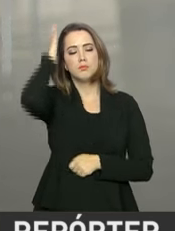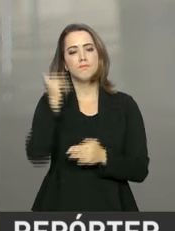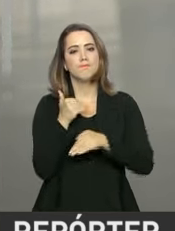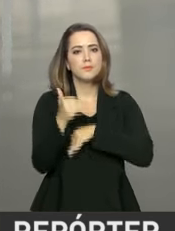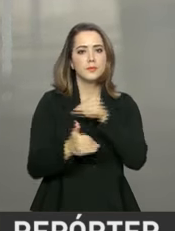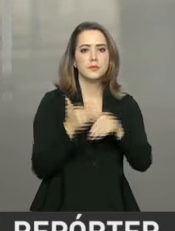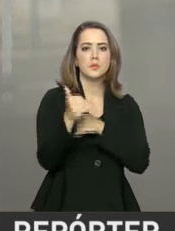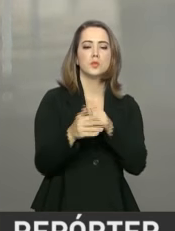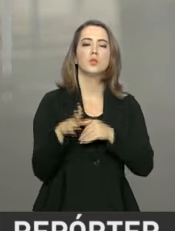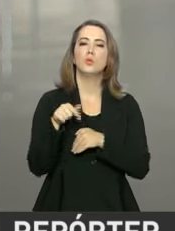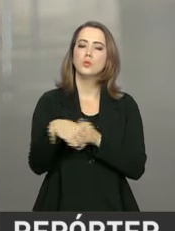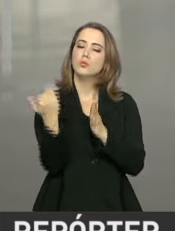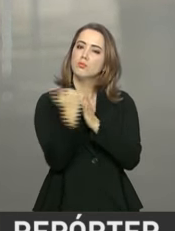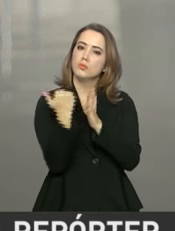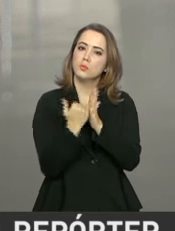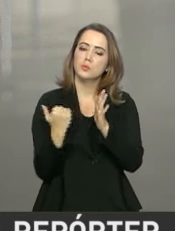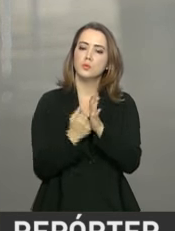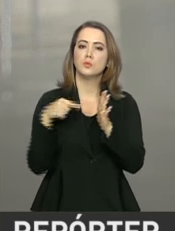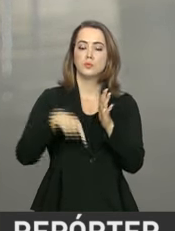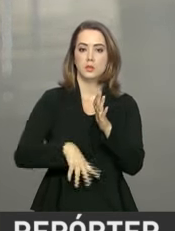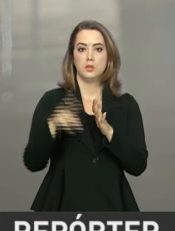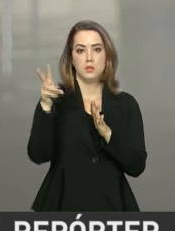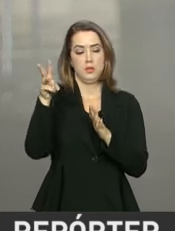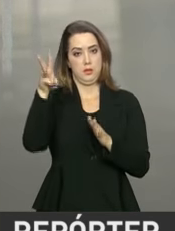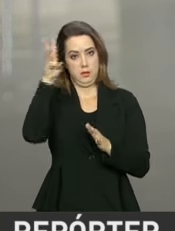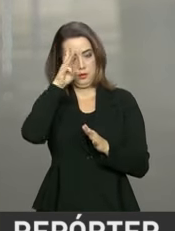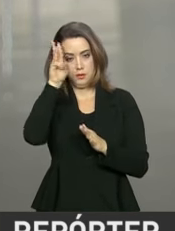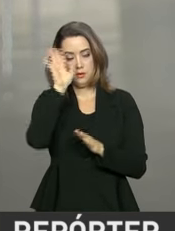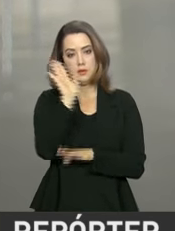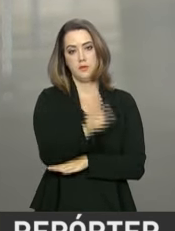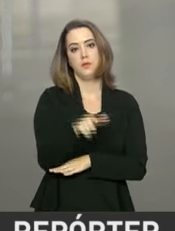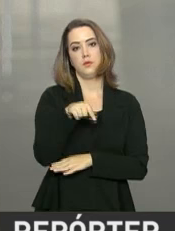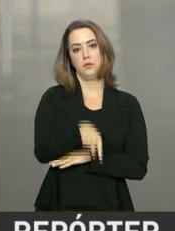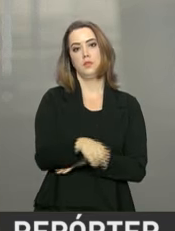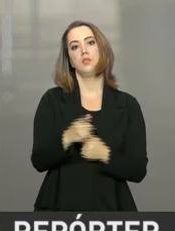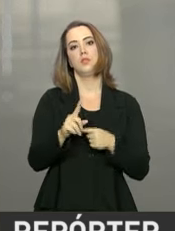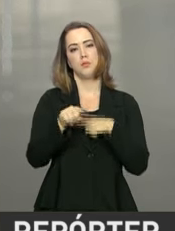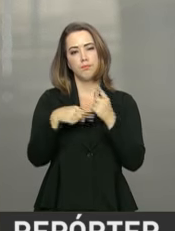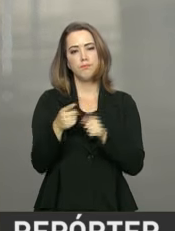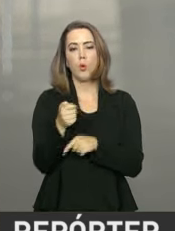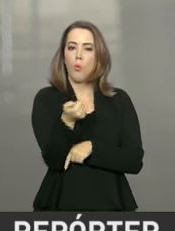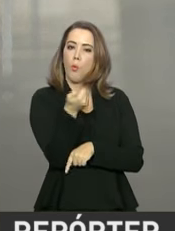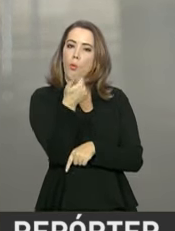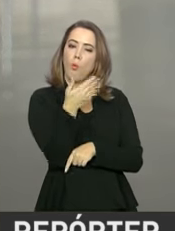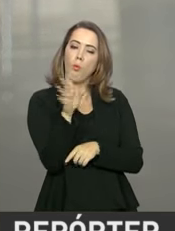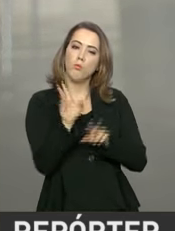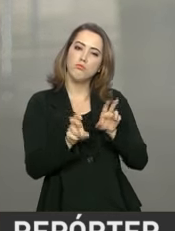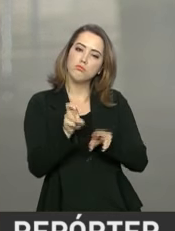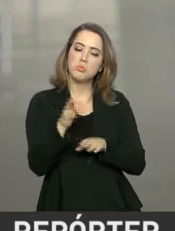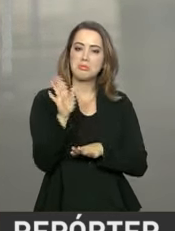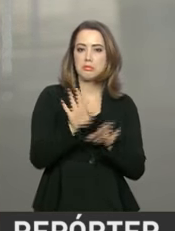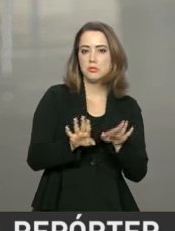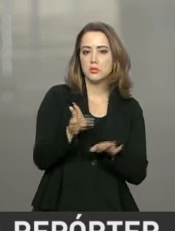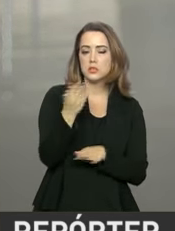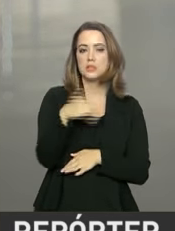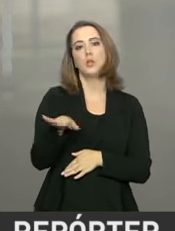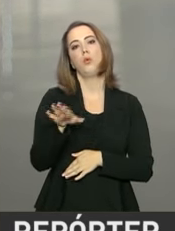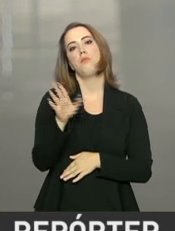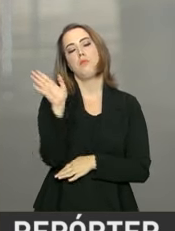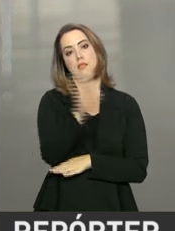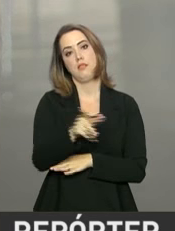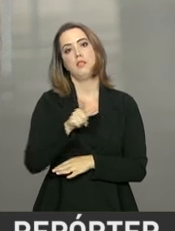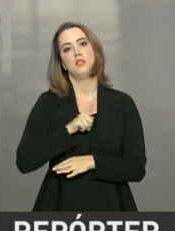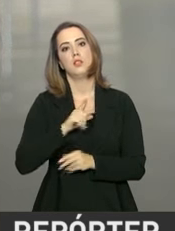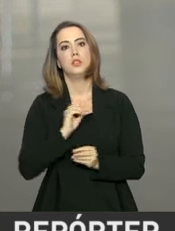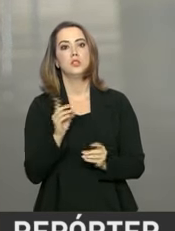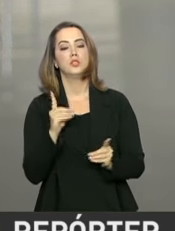continuidade à agenda nesta terça-feira à tarde aqui no Palácio do Planalto e daqui a pouco por volta das 5 5:30 da tarde reúne o